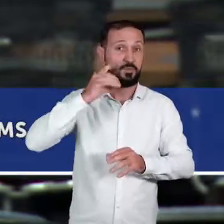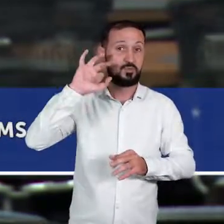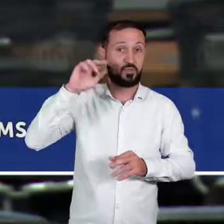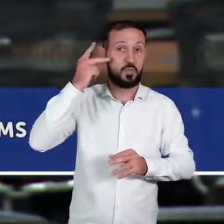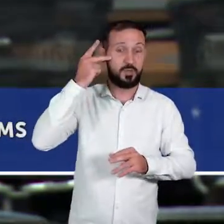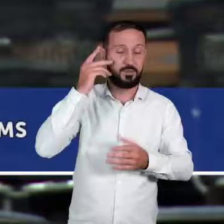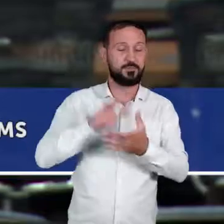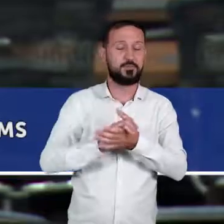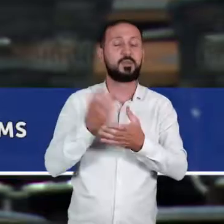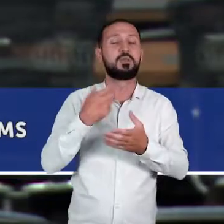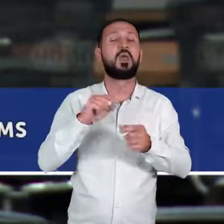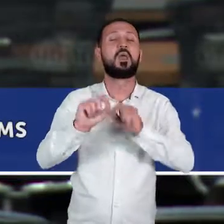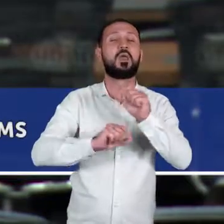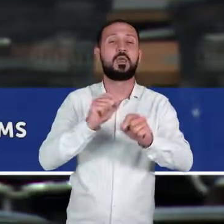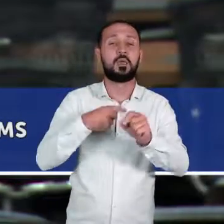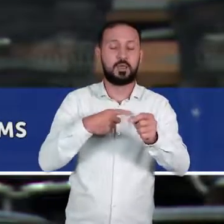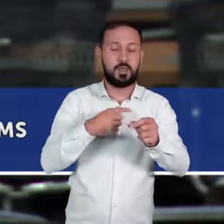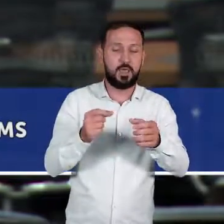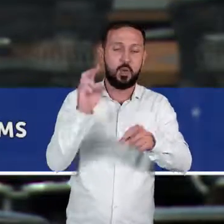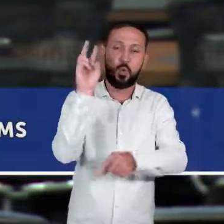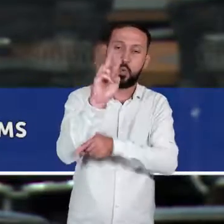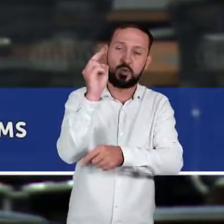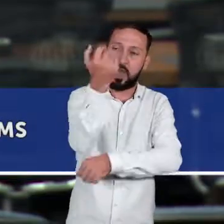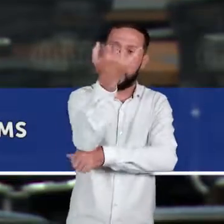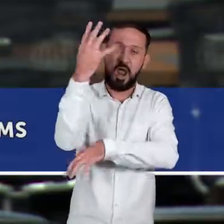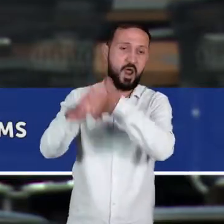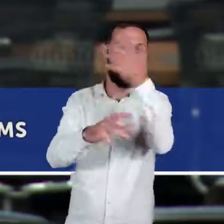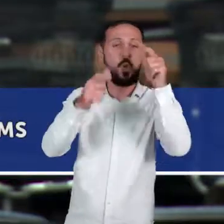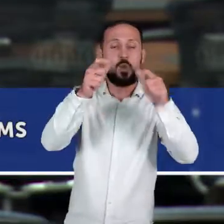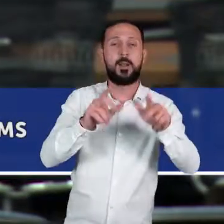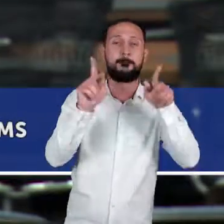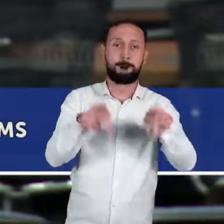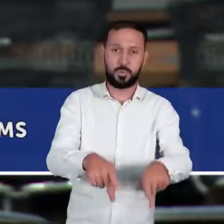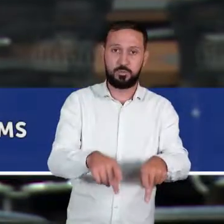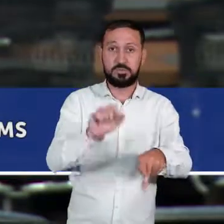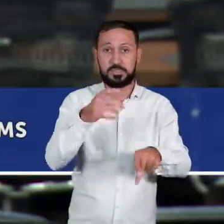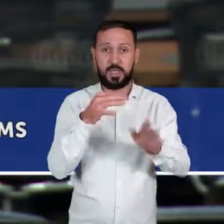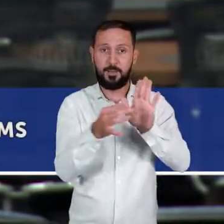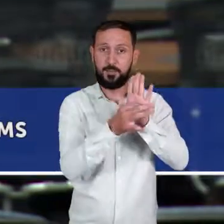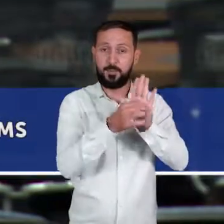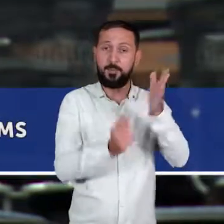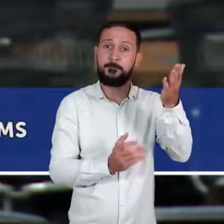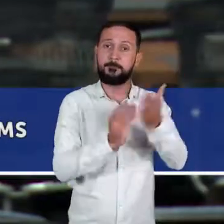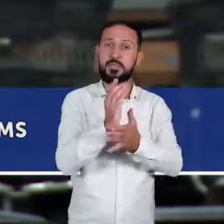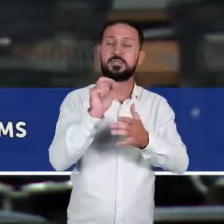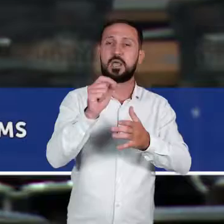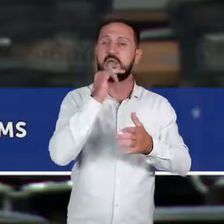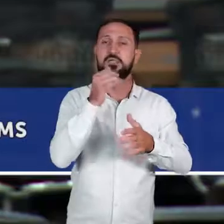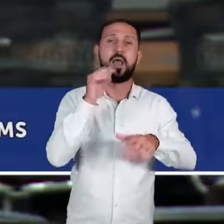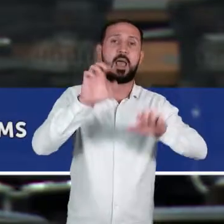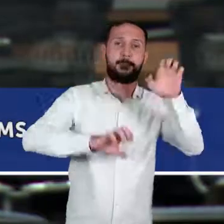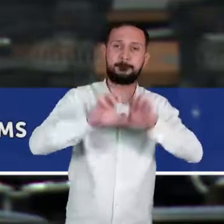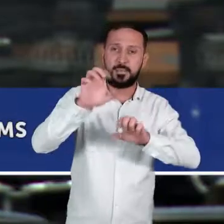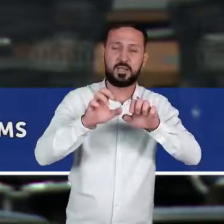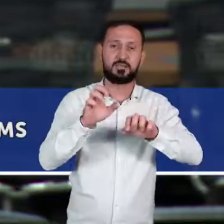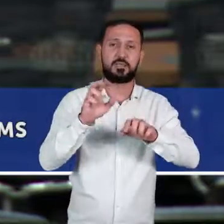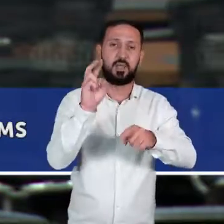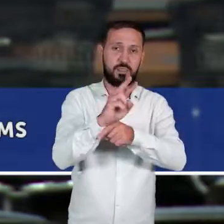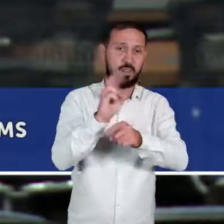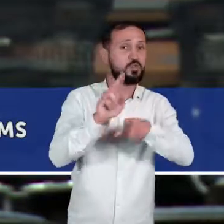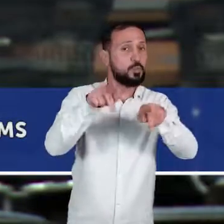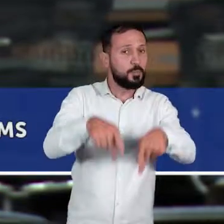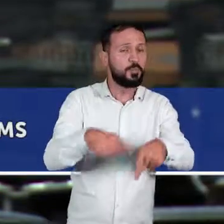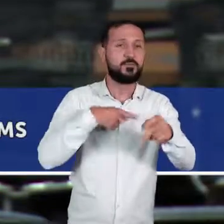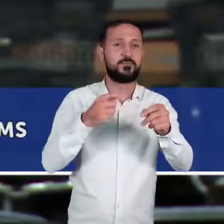objetivo implantar e preservar a arborização nas áreas públicas. Caso a proposta seja aprovada, concessionárias ou empresas que